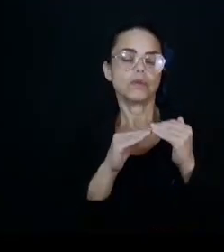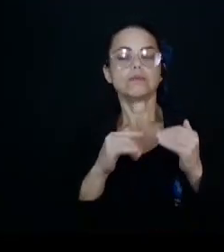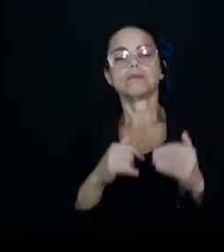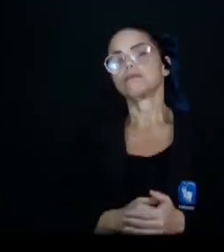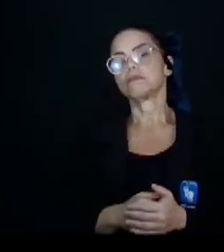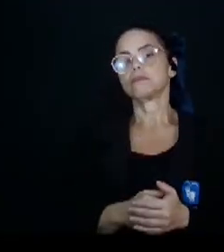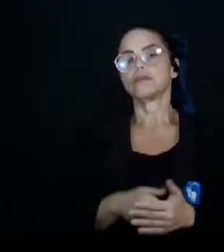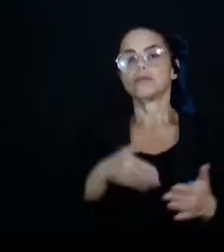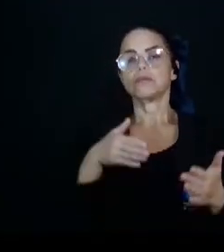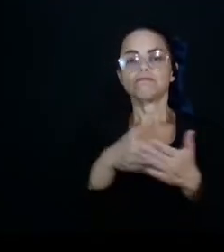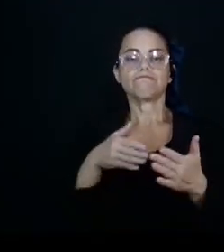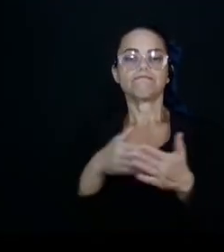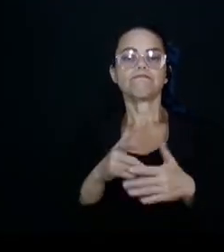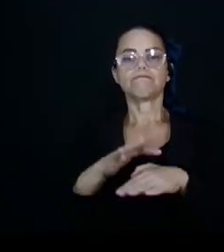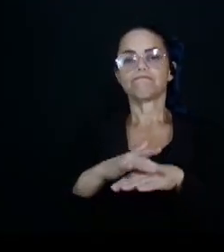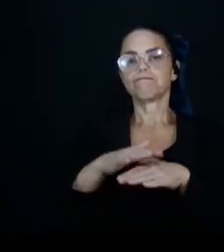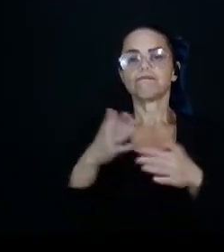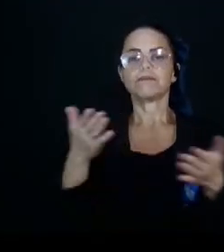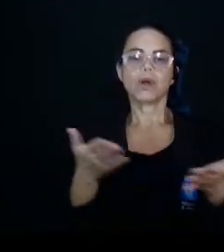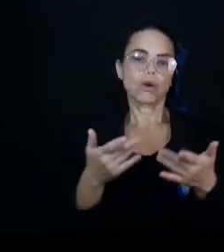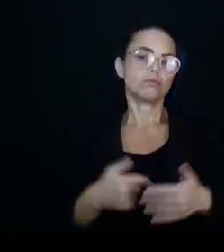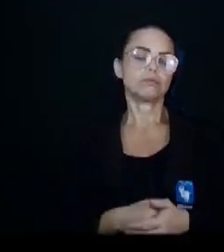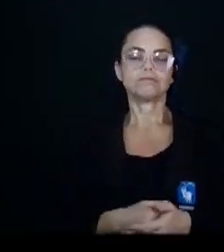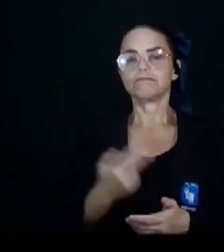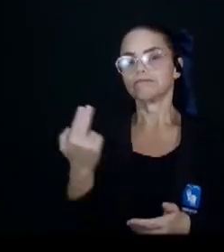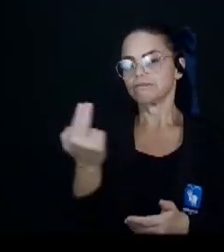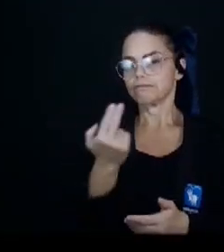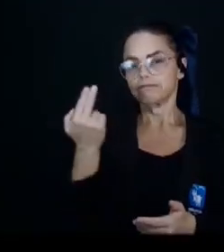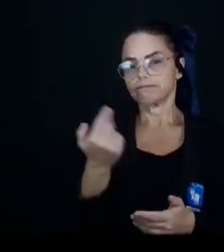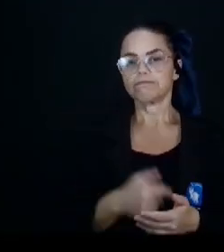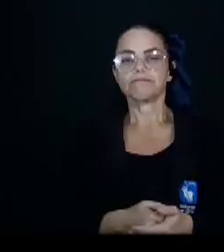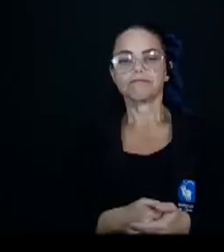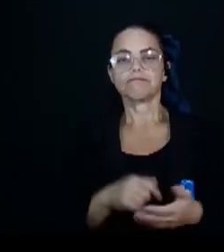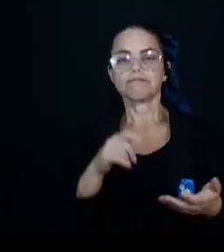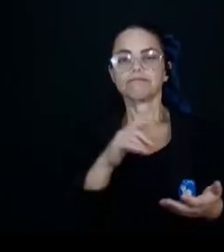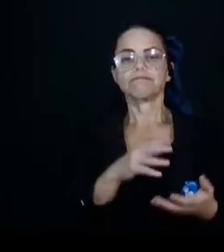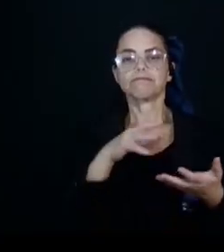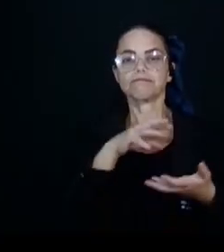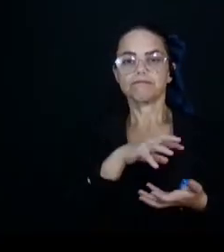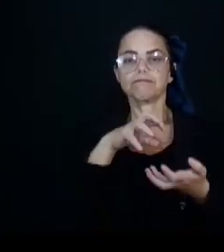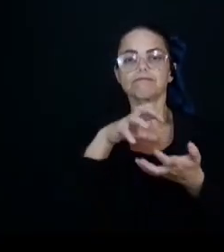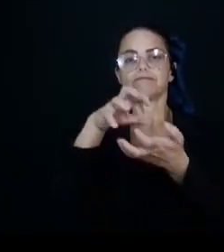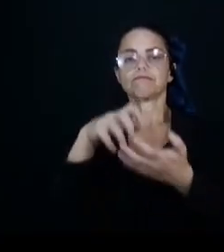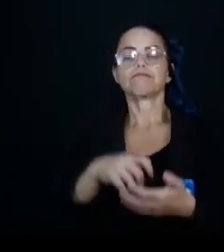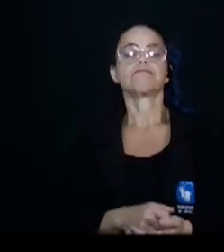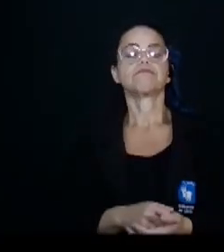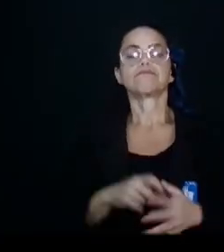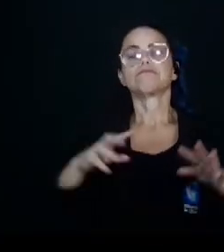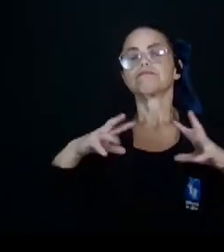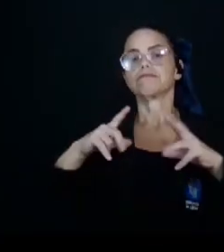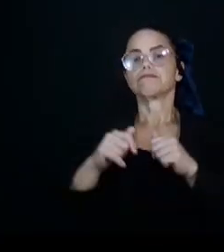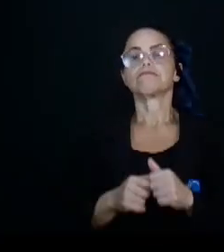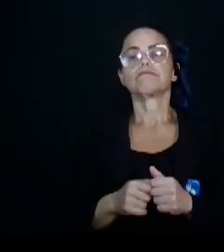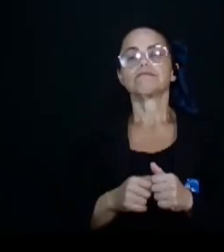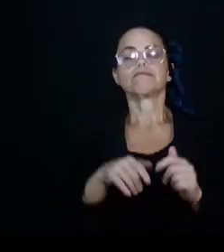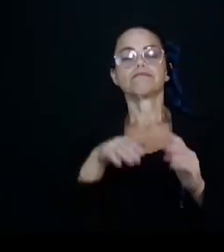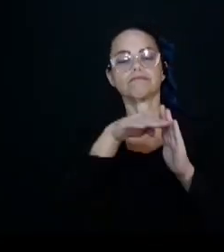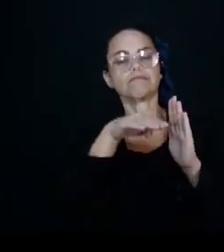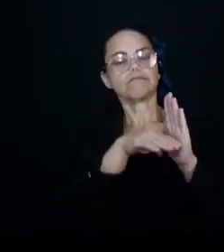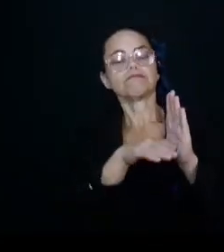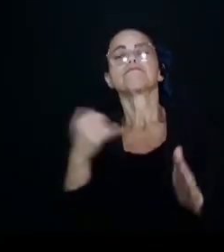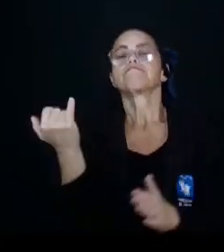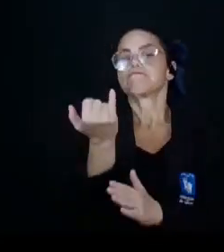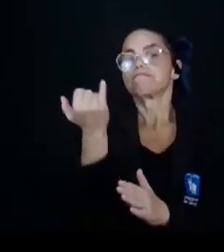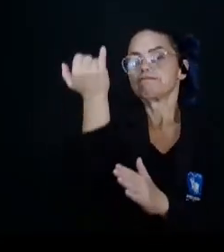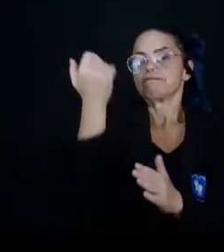naquele momento que foi necessário o transplante. Então, todo esse passo a passo é feito.